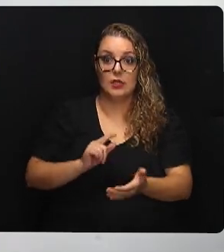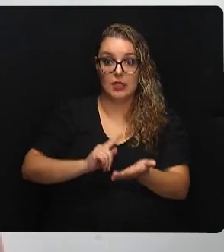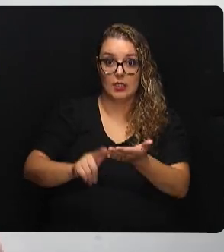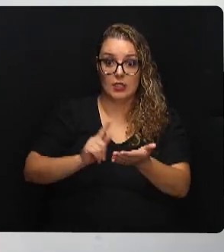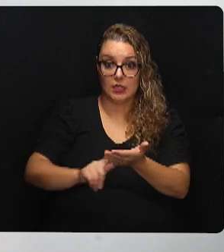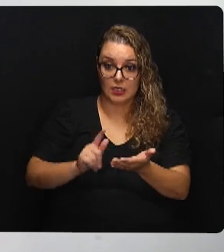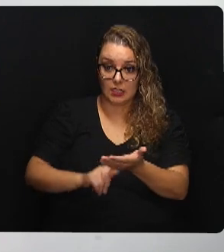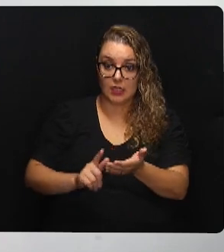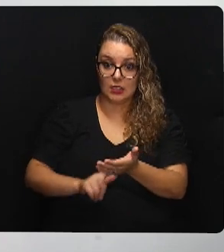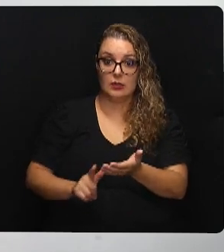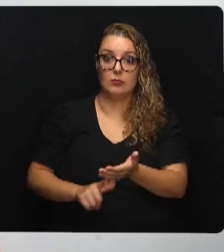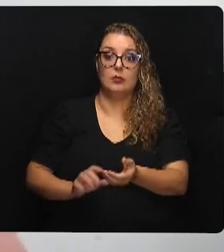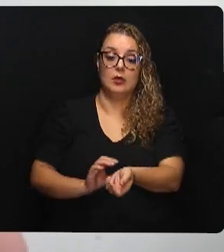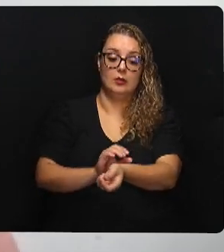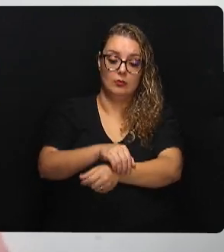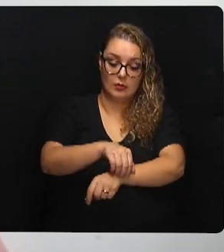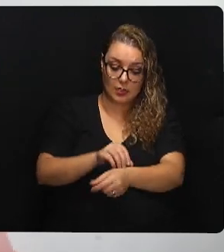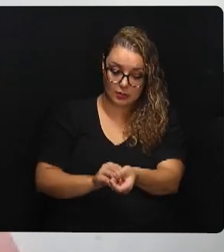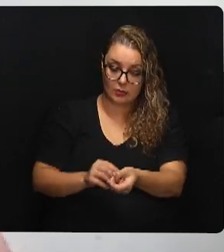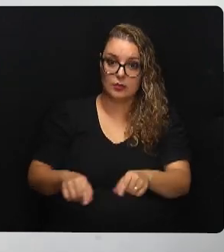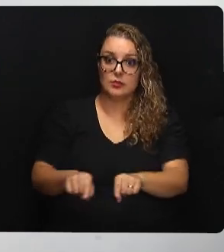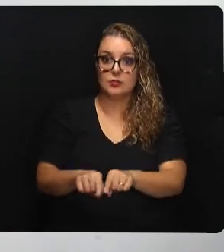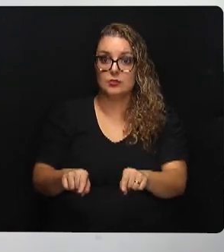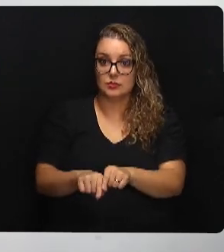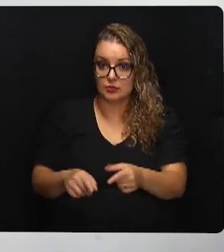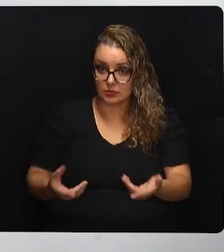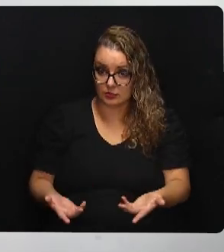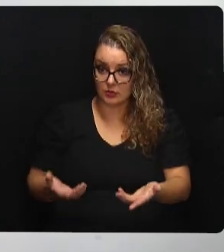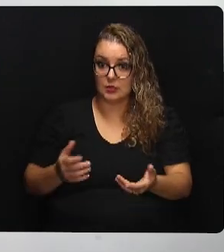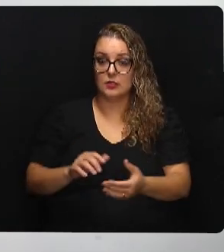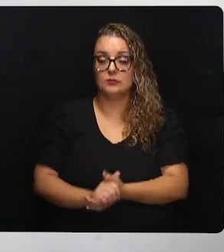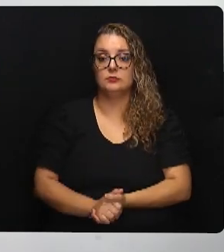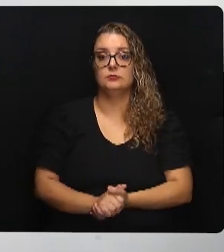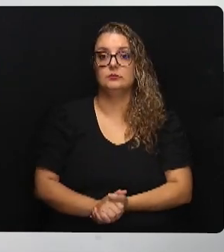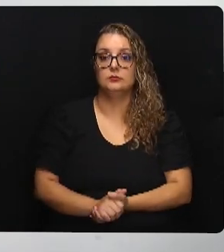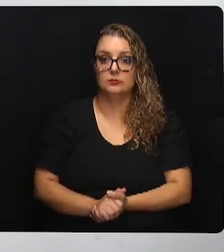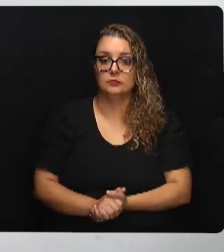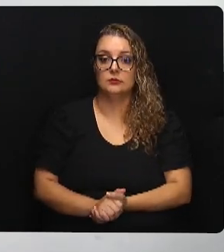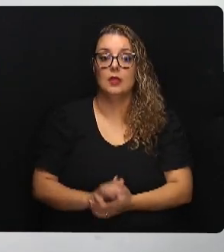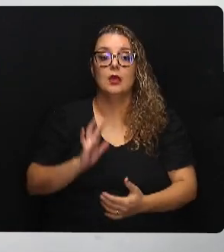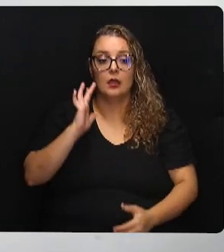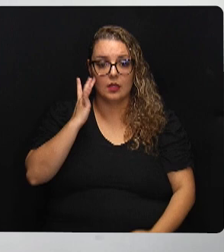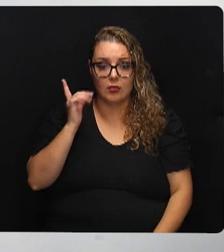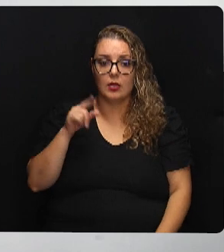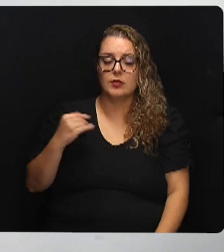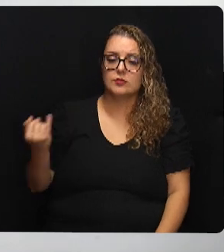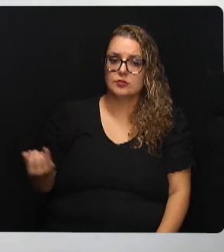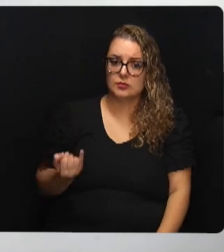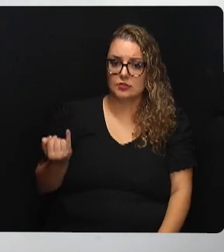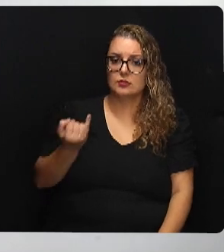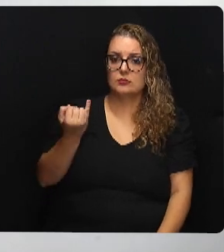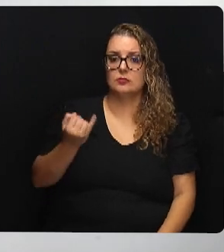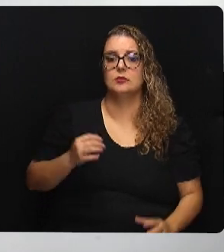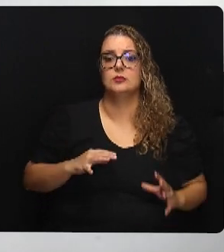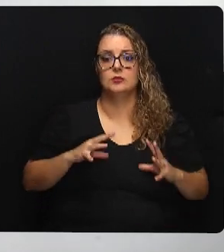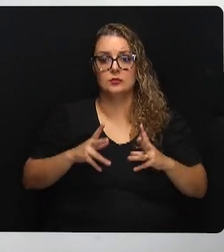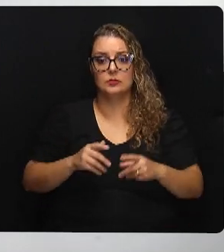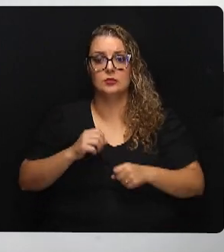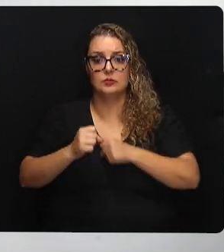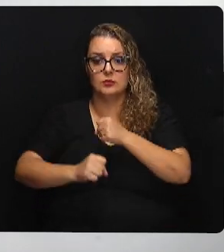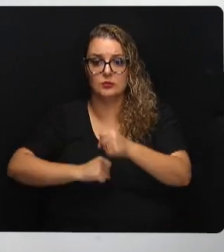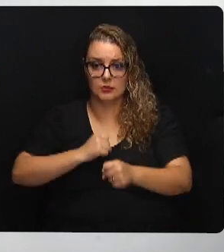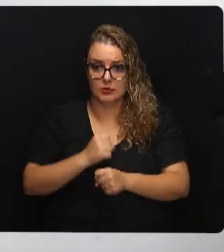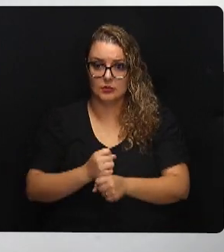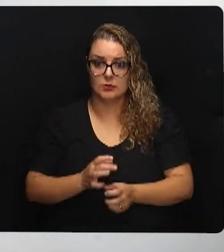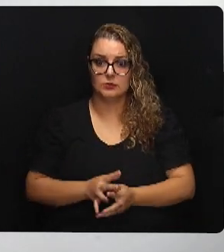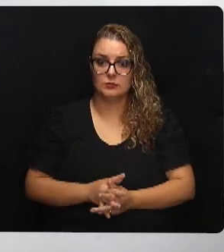então é importante até remover o relógio para lavar bem os punhos, e isso eu acho que é válido o ano